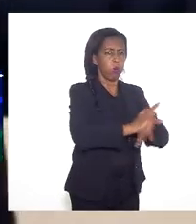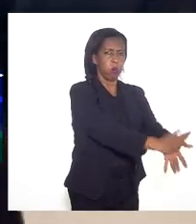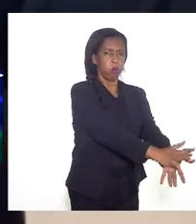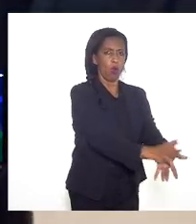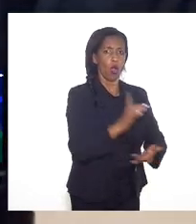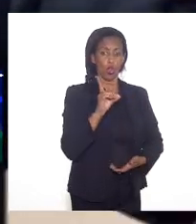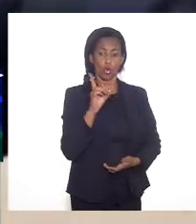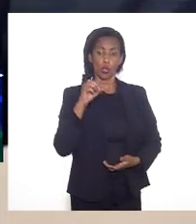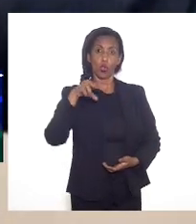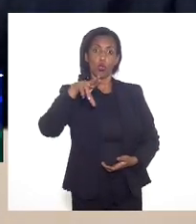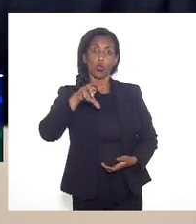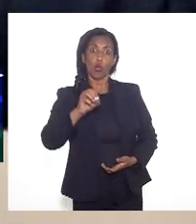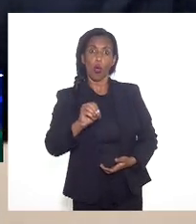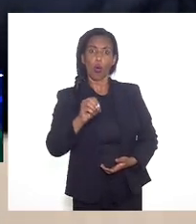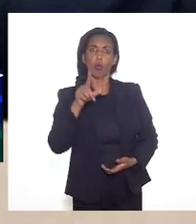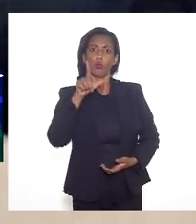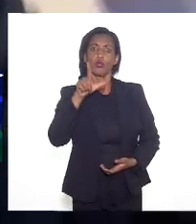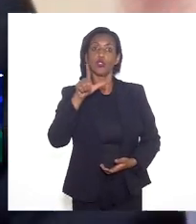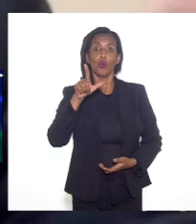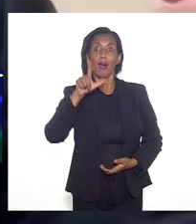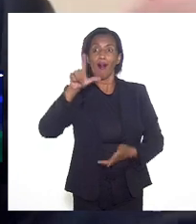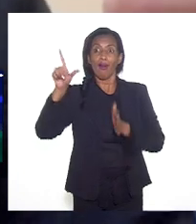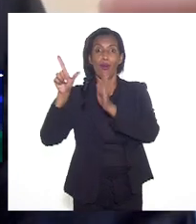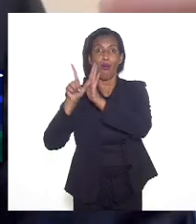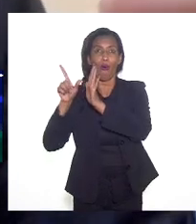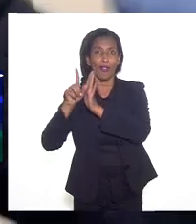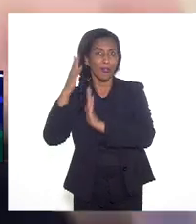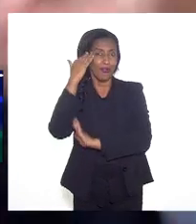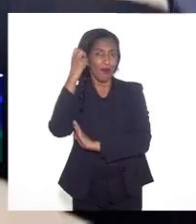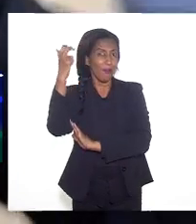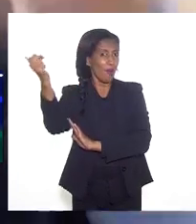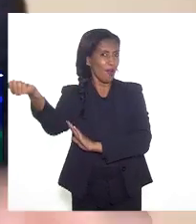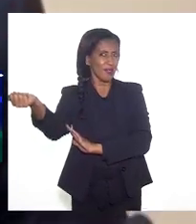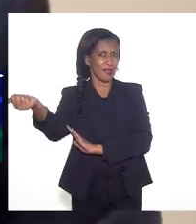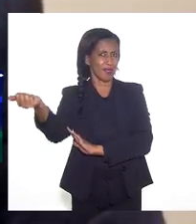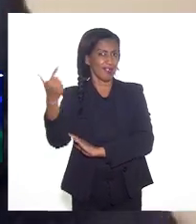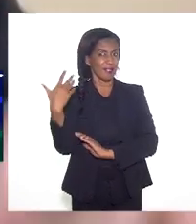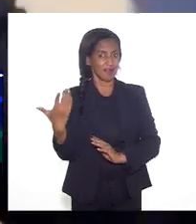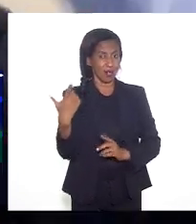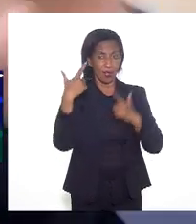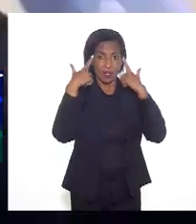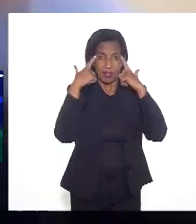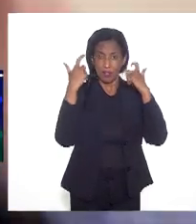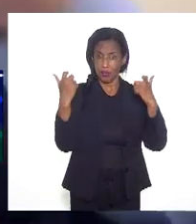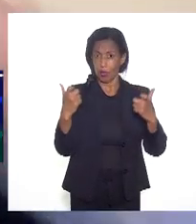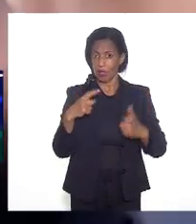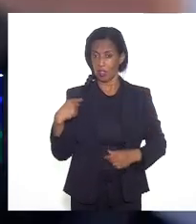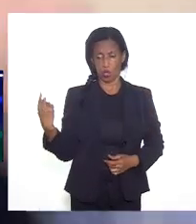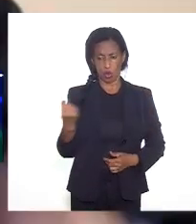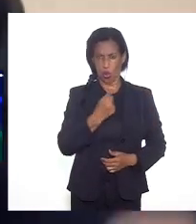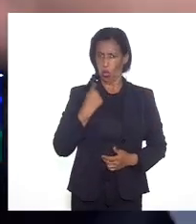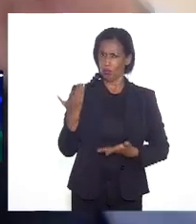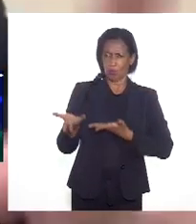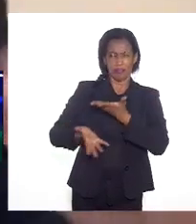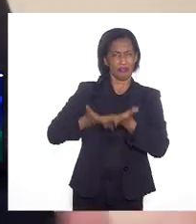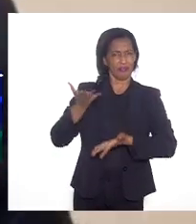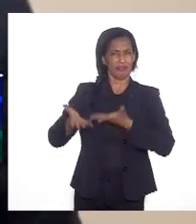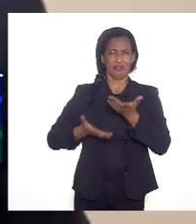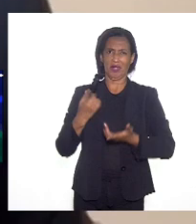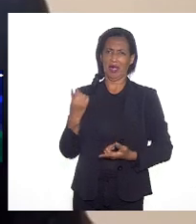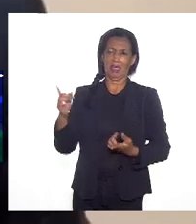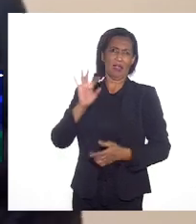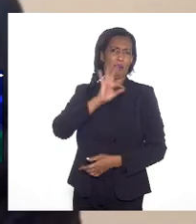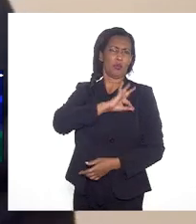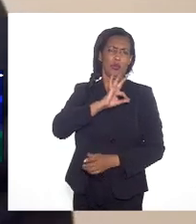dono de uma loja famosa. Então, portanto, esta violência, não, nós não estamos tratando desse projeto da violência